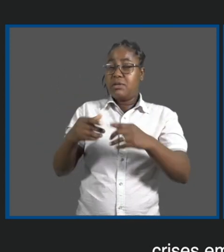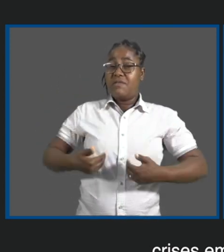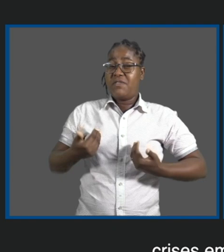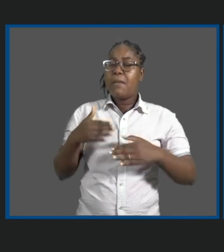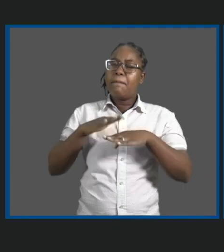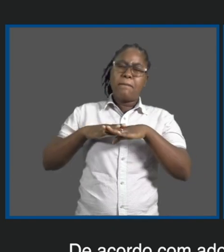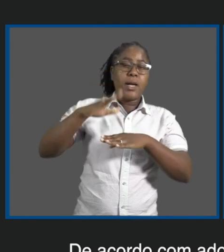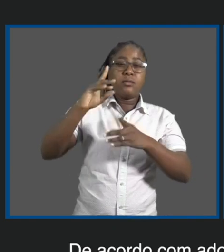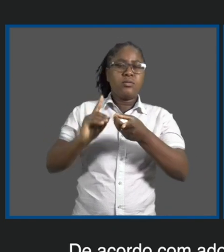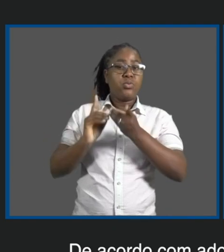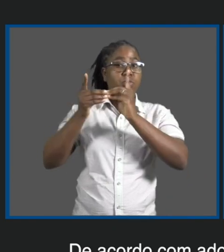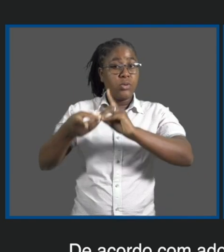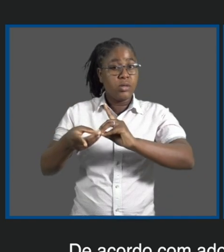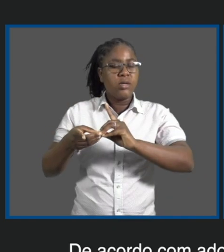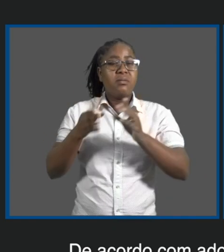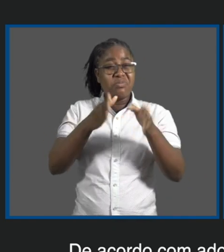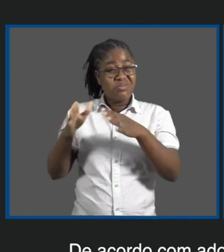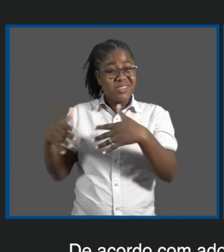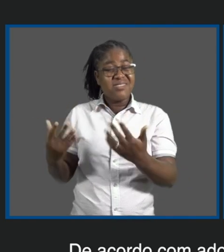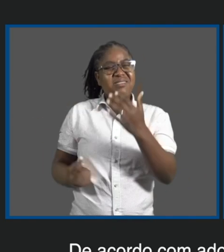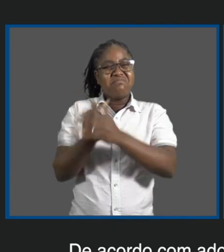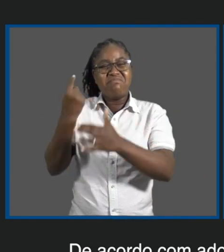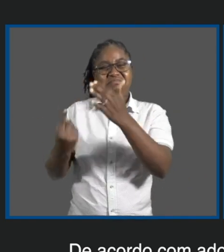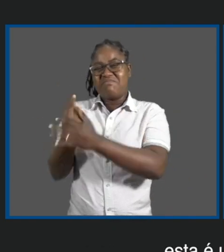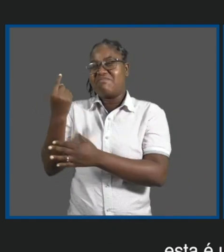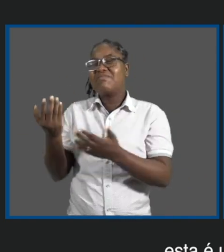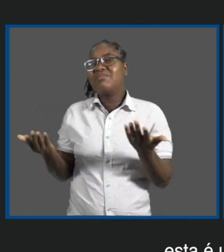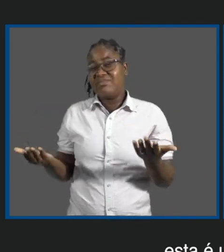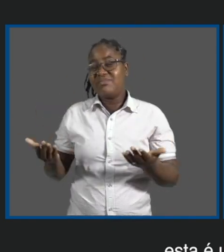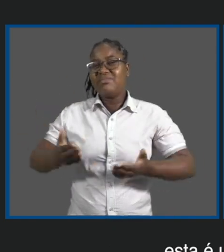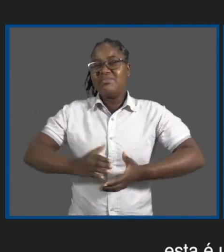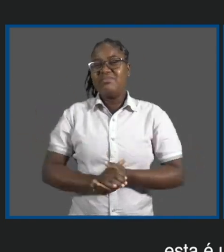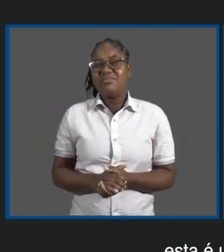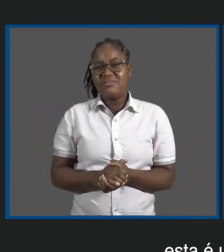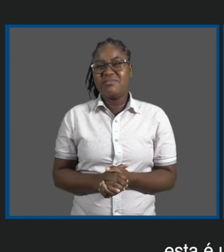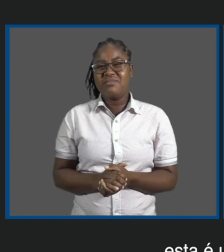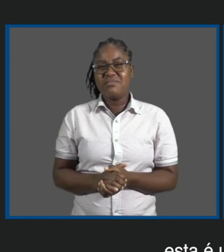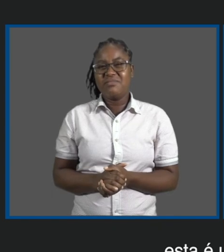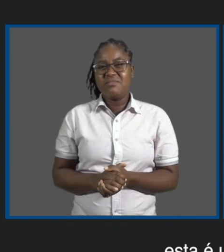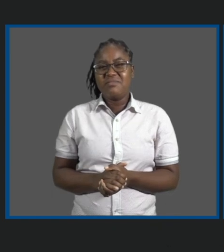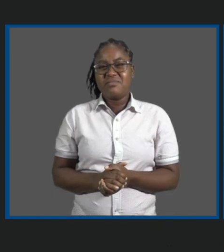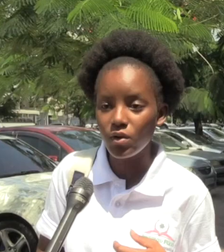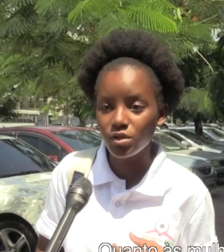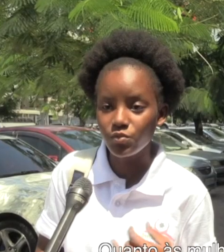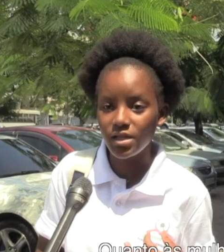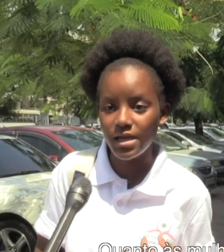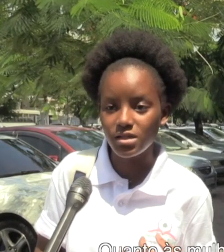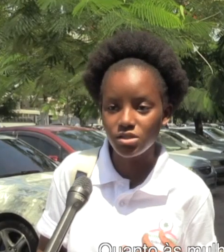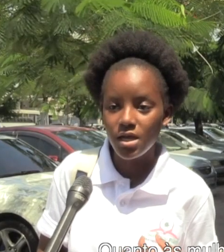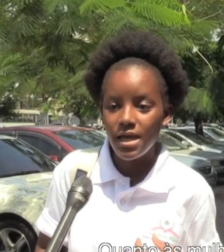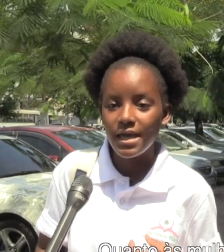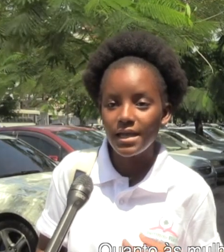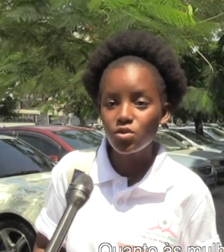comportamentais. De acordo com adolescentes ouvidos pela TV surdo, esta é uma fase de alto risco. Quanto às